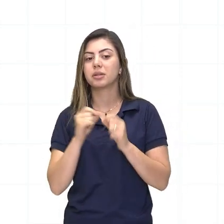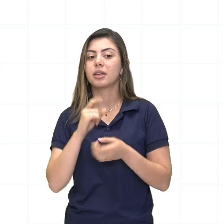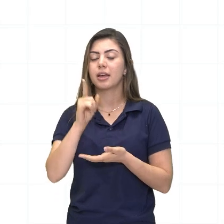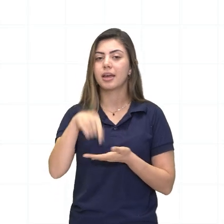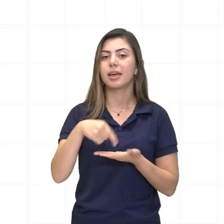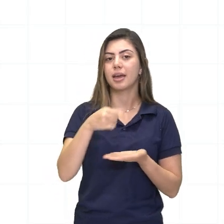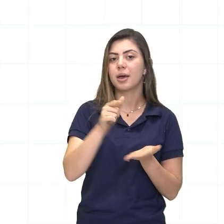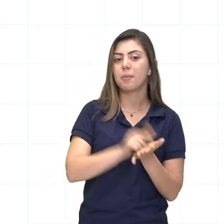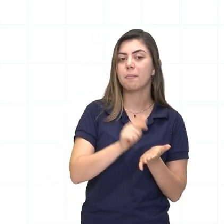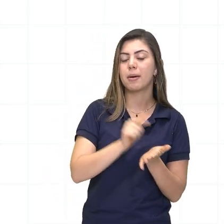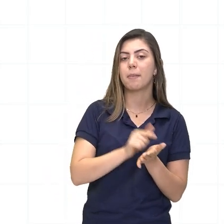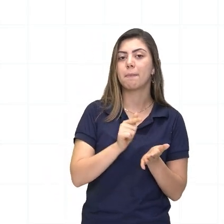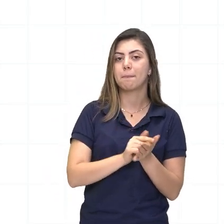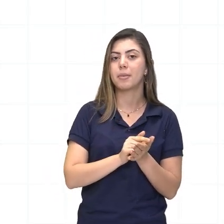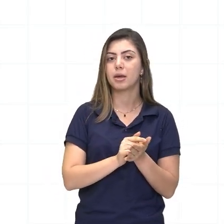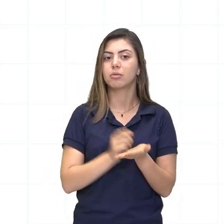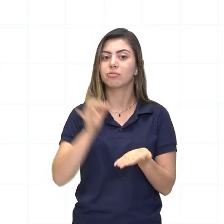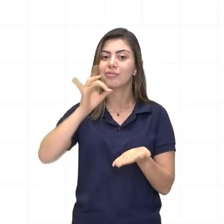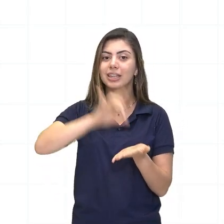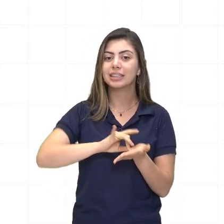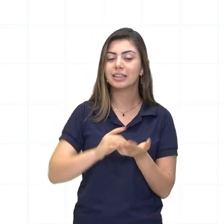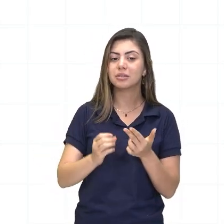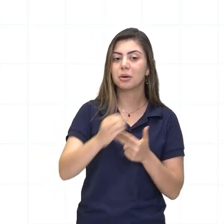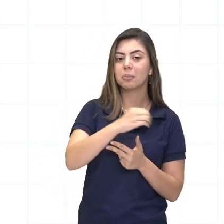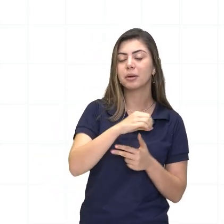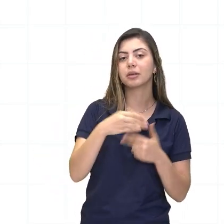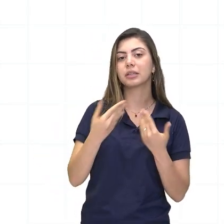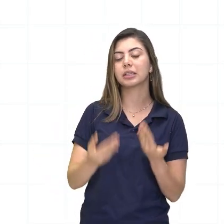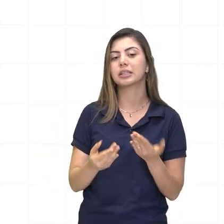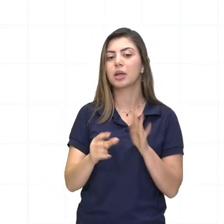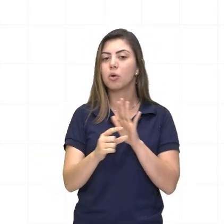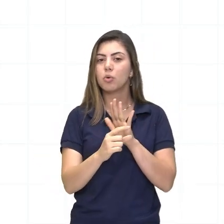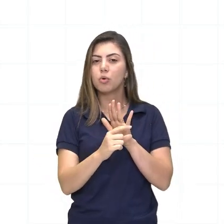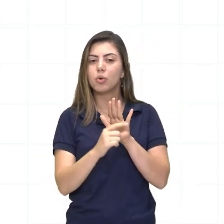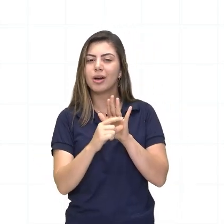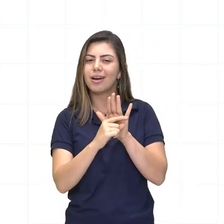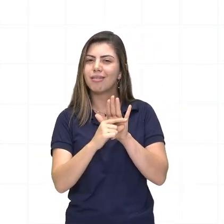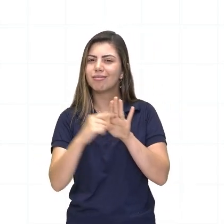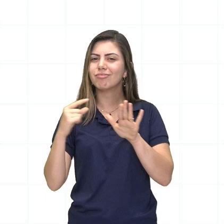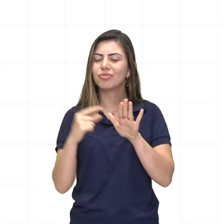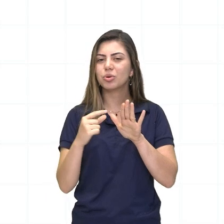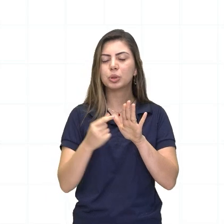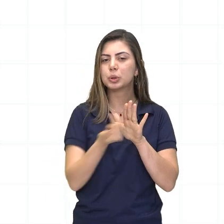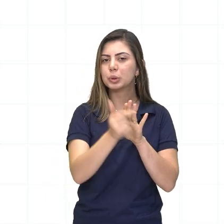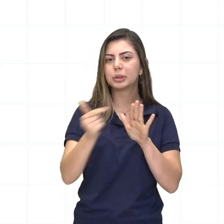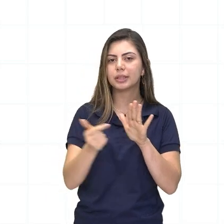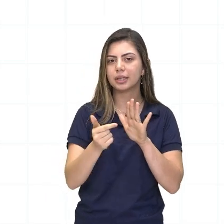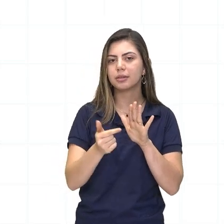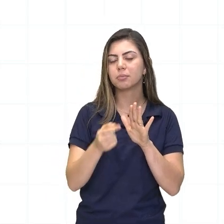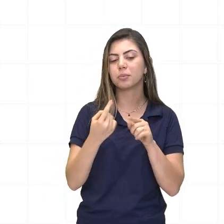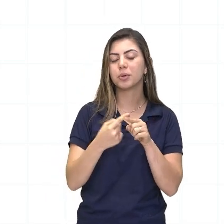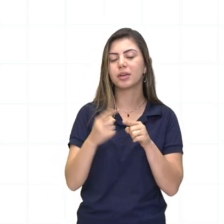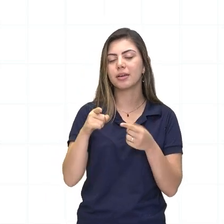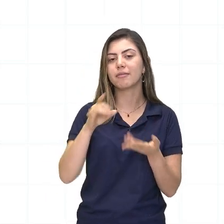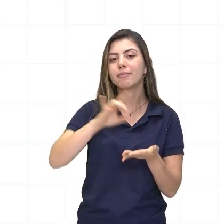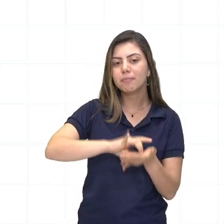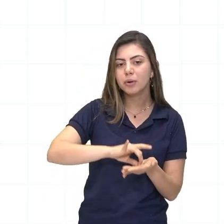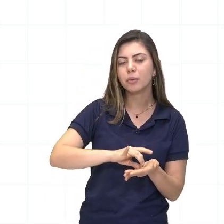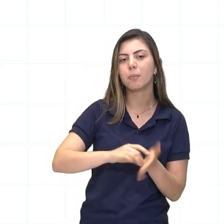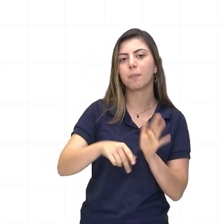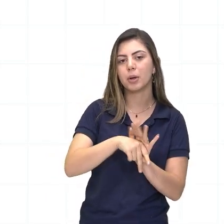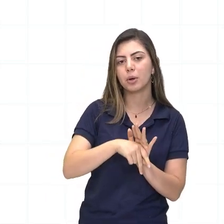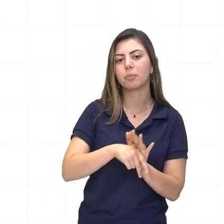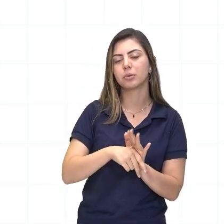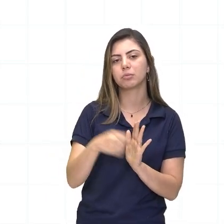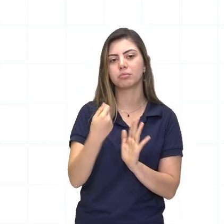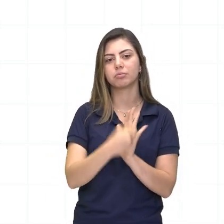Você vai ter aqui uma folha sem esse fundo aí, sem essa marca, né, que chama marca d'água. Então,